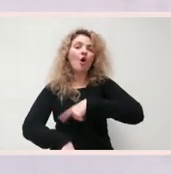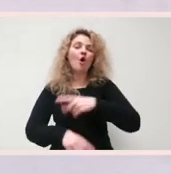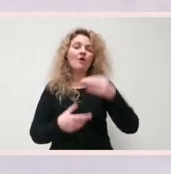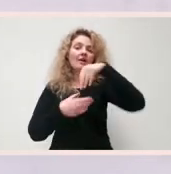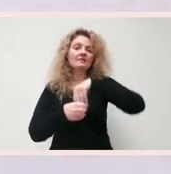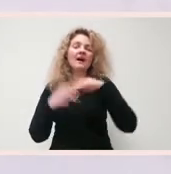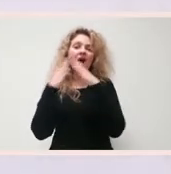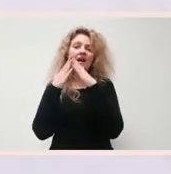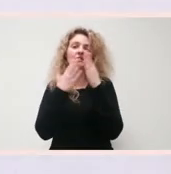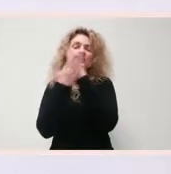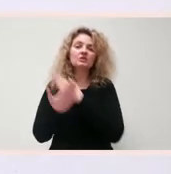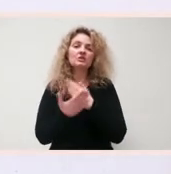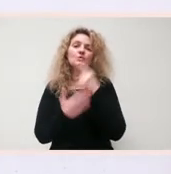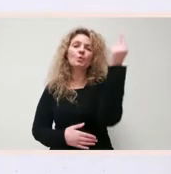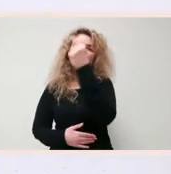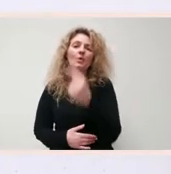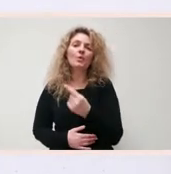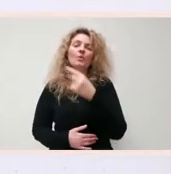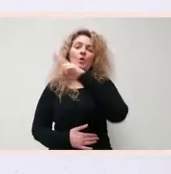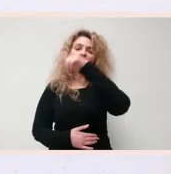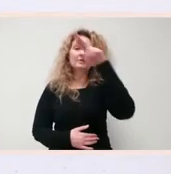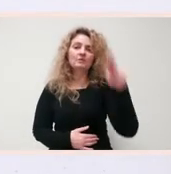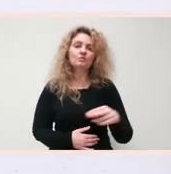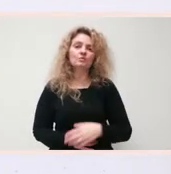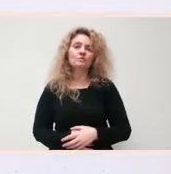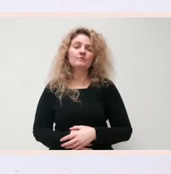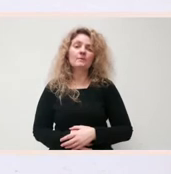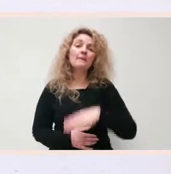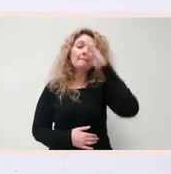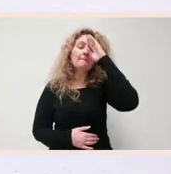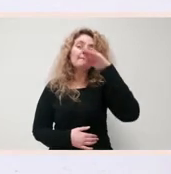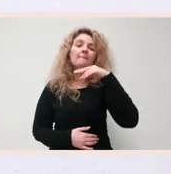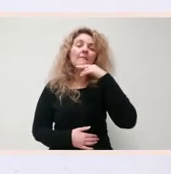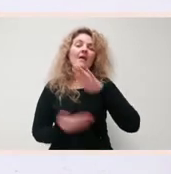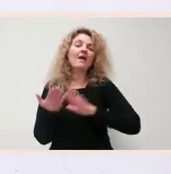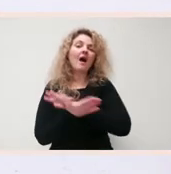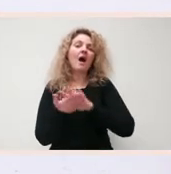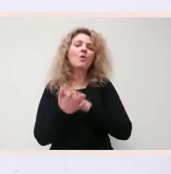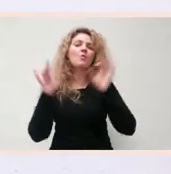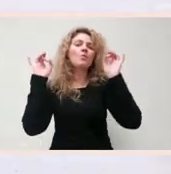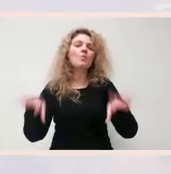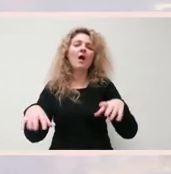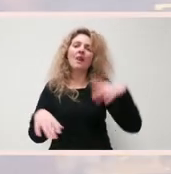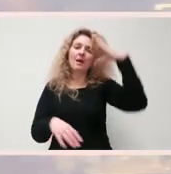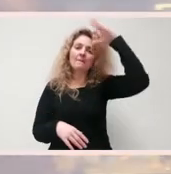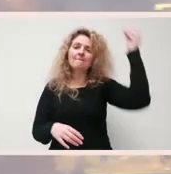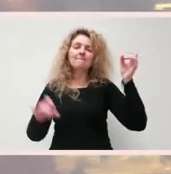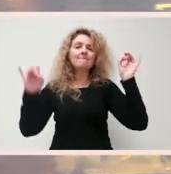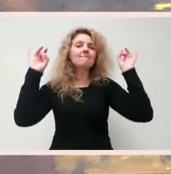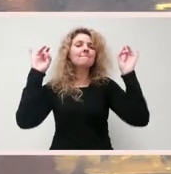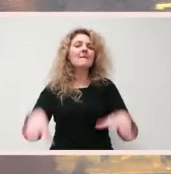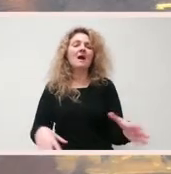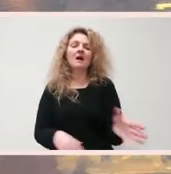de debuxos e pinturas. Chega a decir do seu pai que é para él como un mago que é capaz de facer máxia coas súas